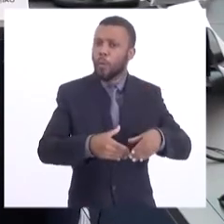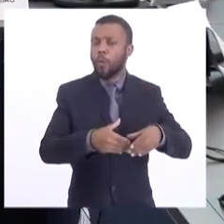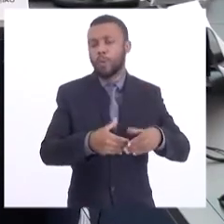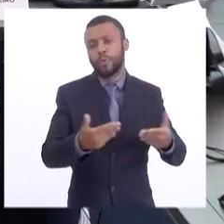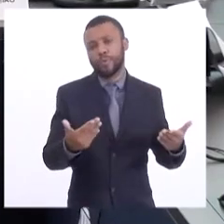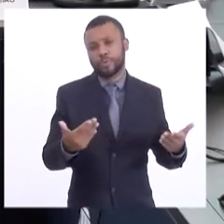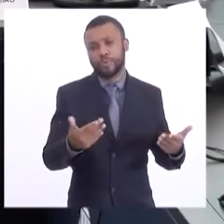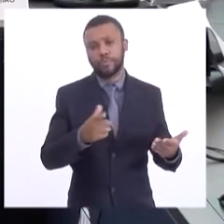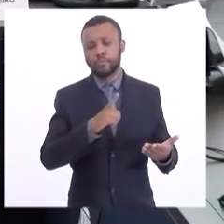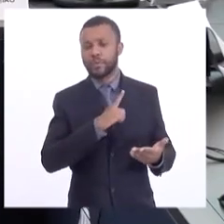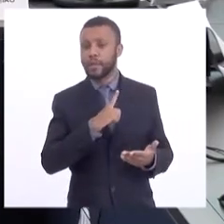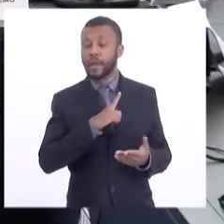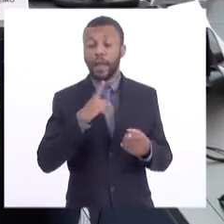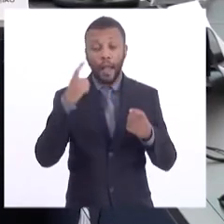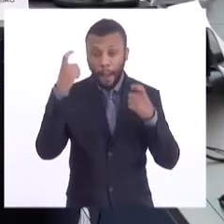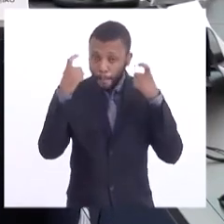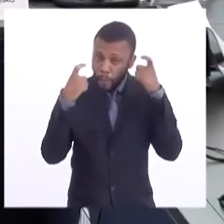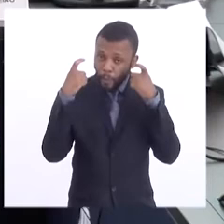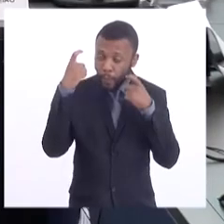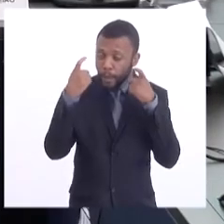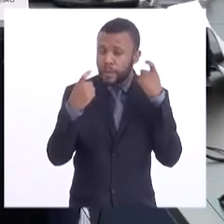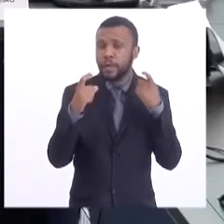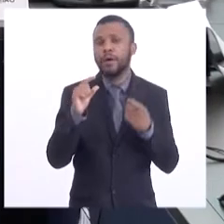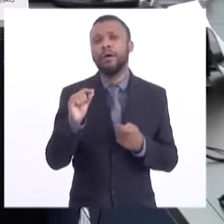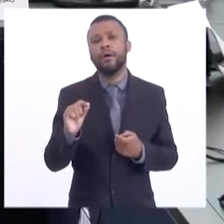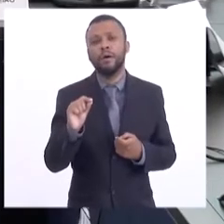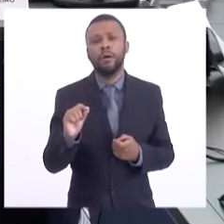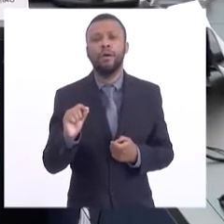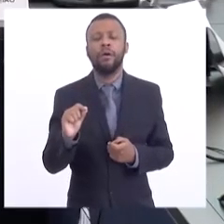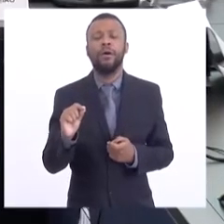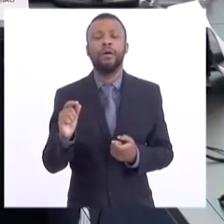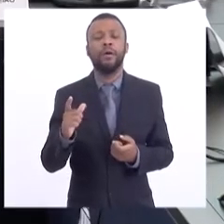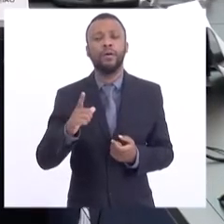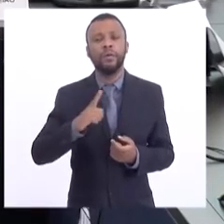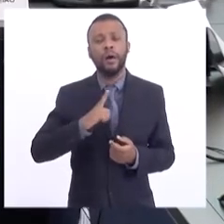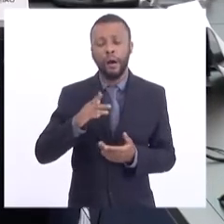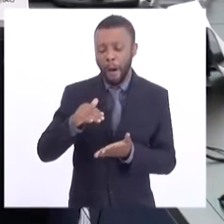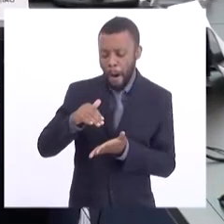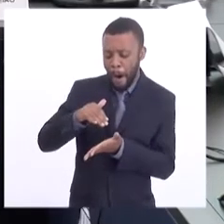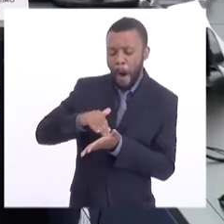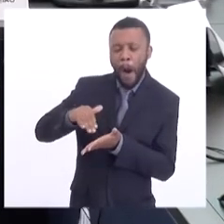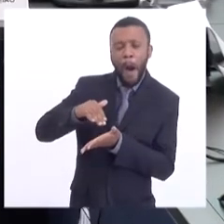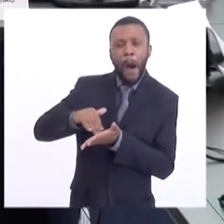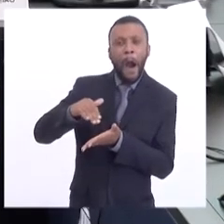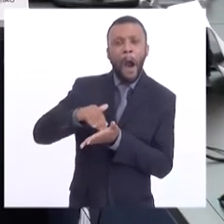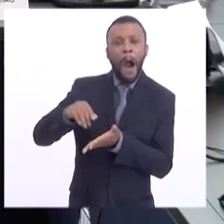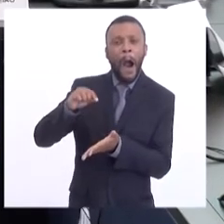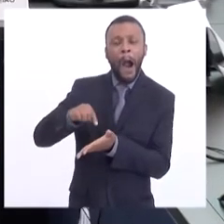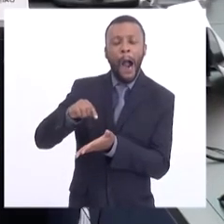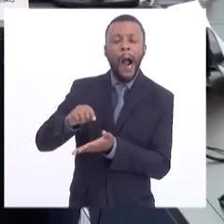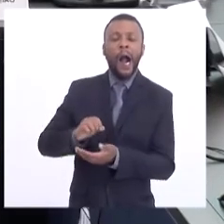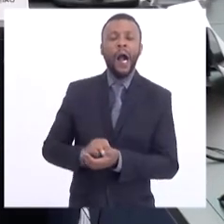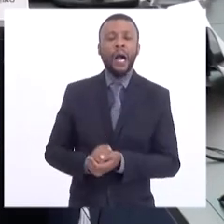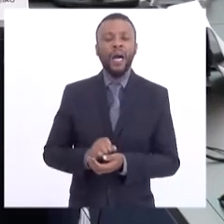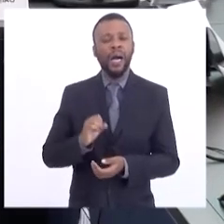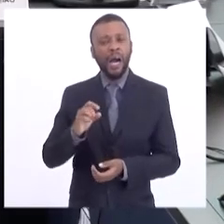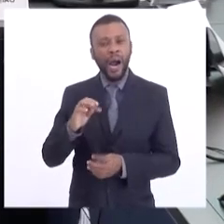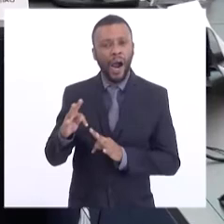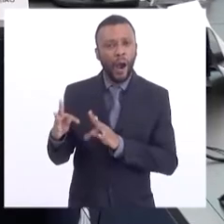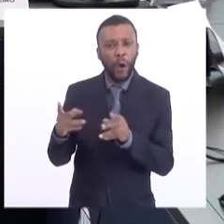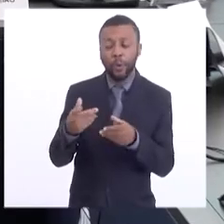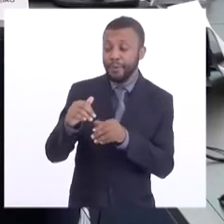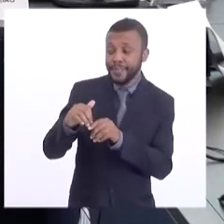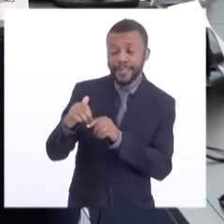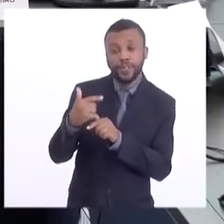tem a preocupação tens uma secretaria se todo mundo é de